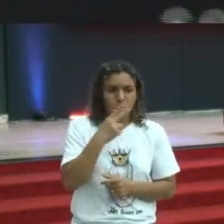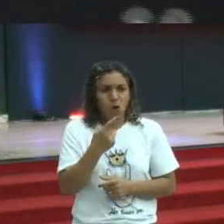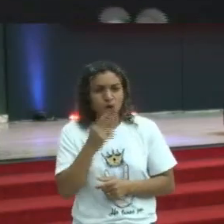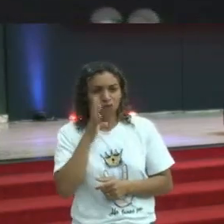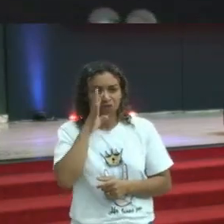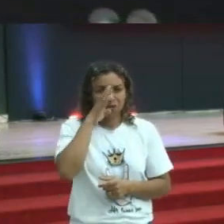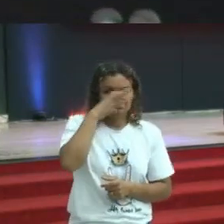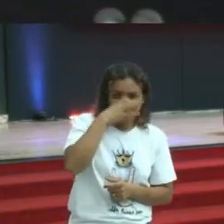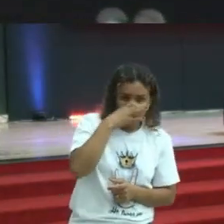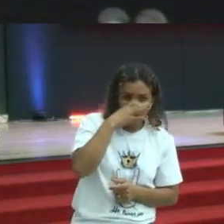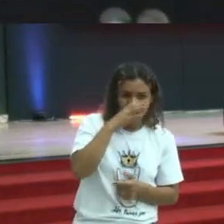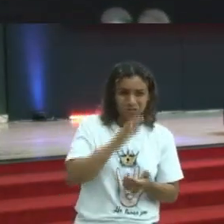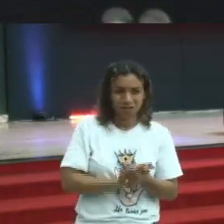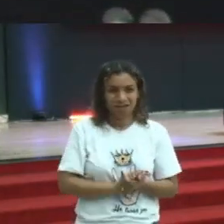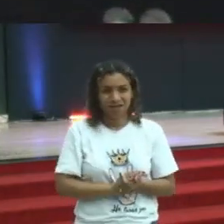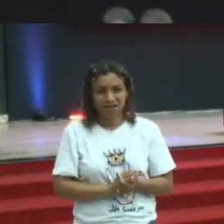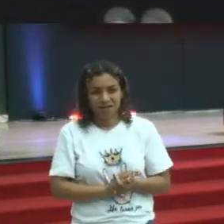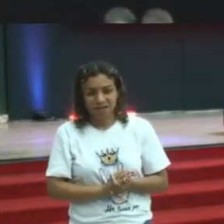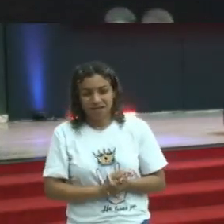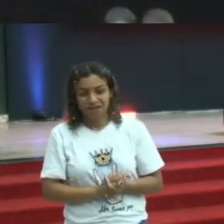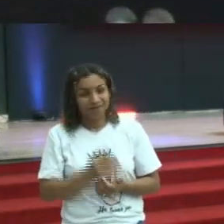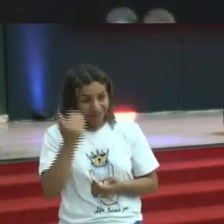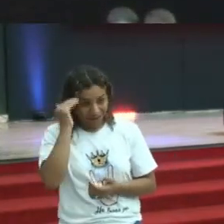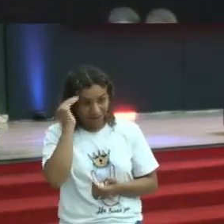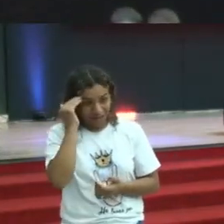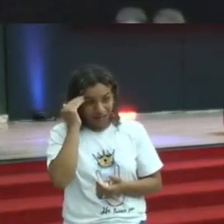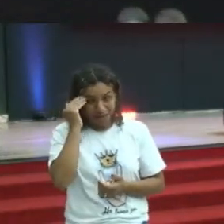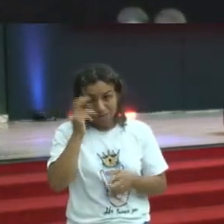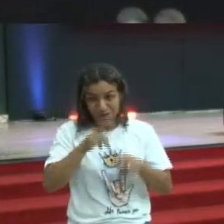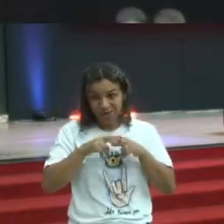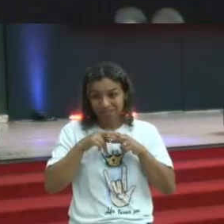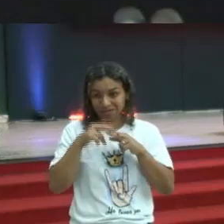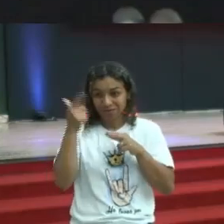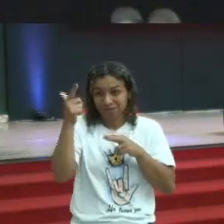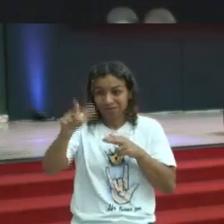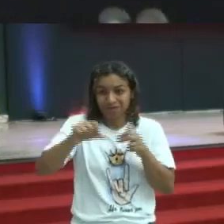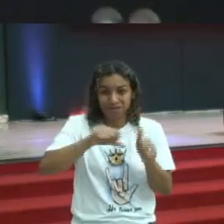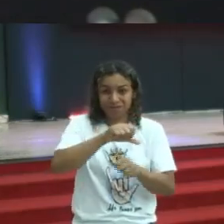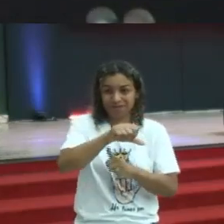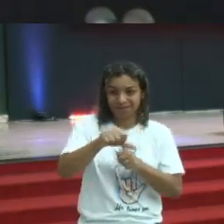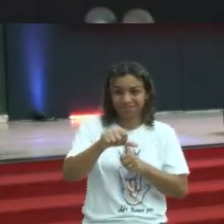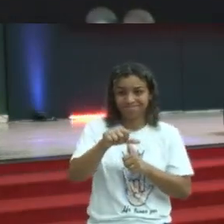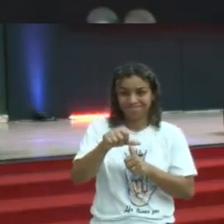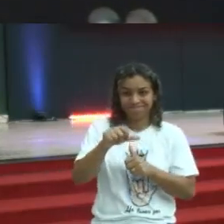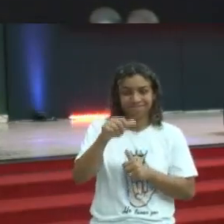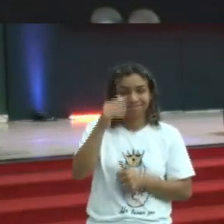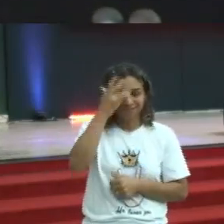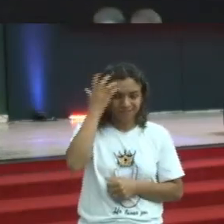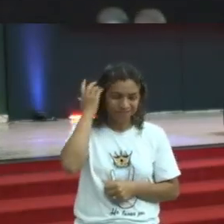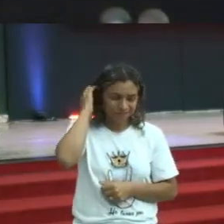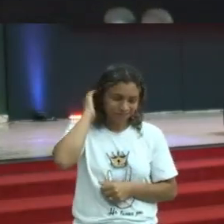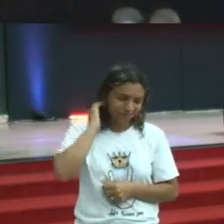Eu sou colérico, eu sou sanguíneo, eu sou fleumático.